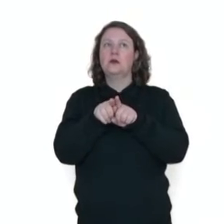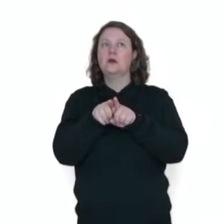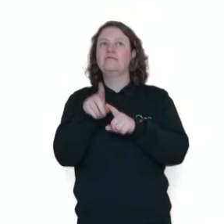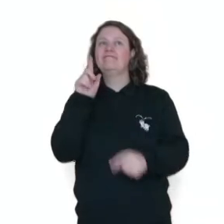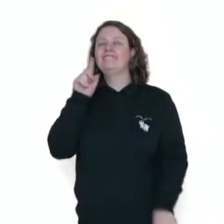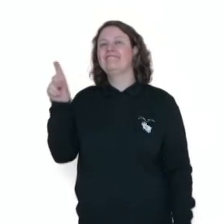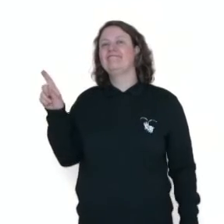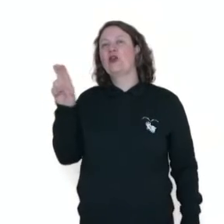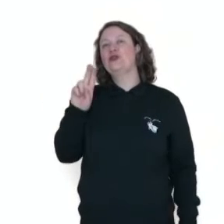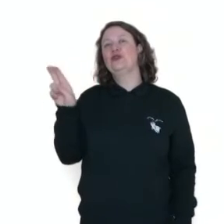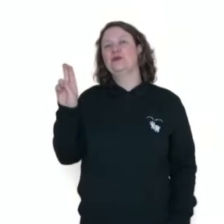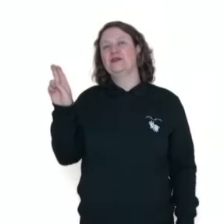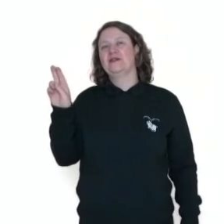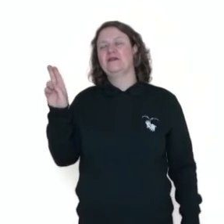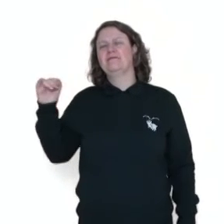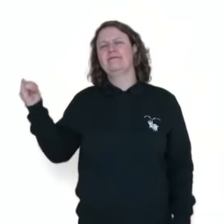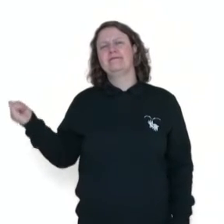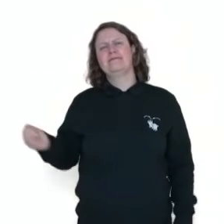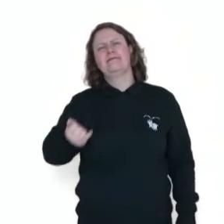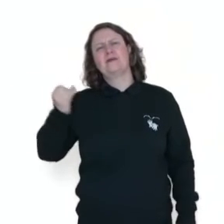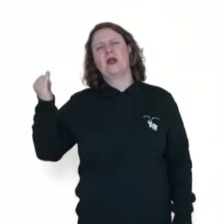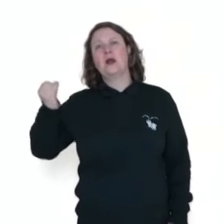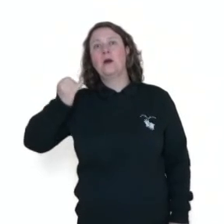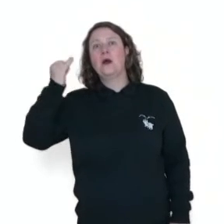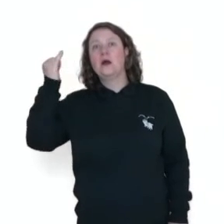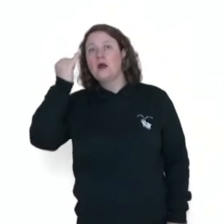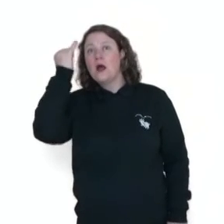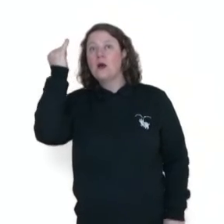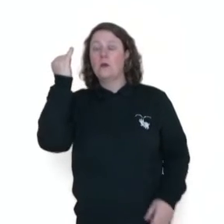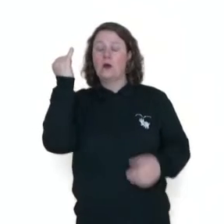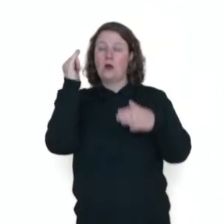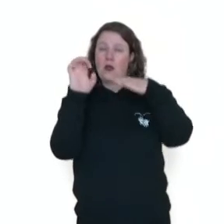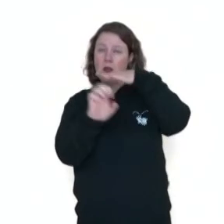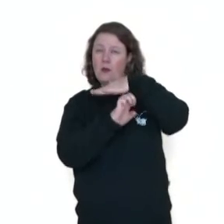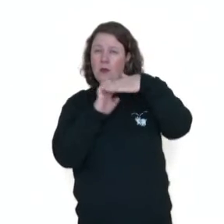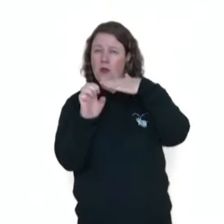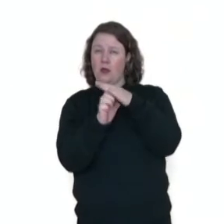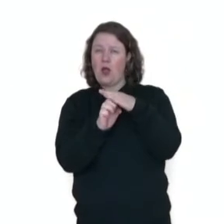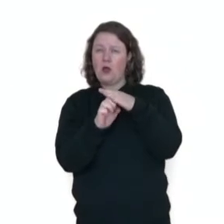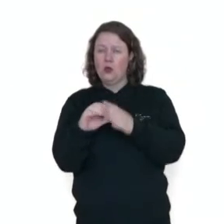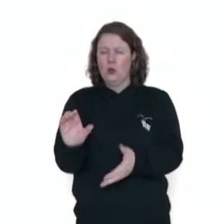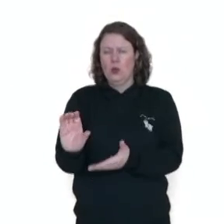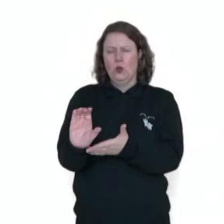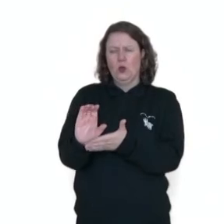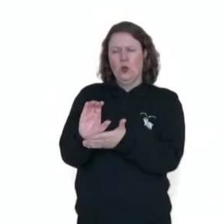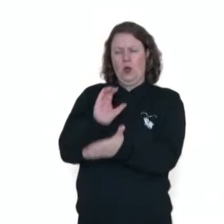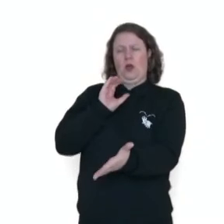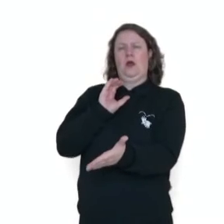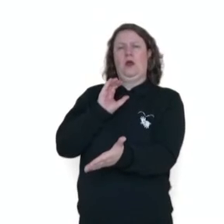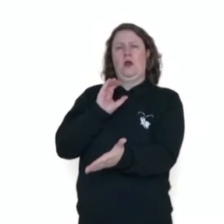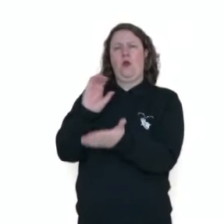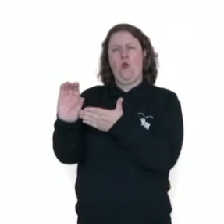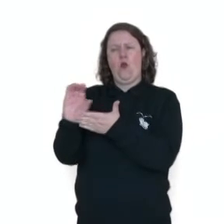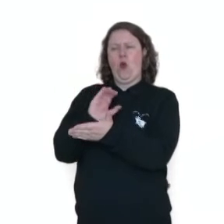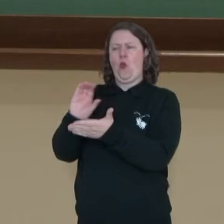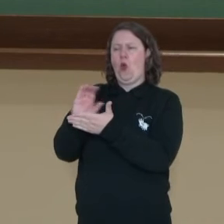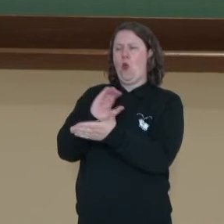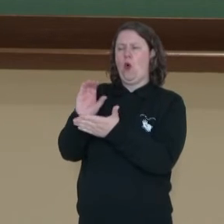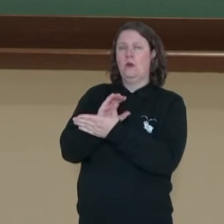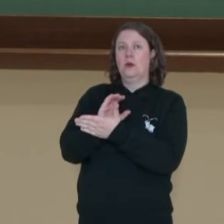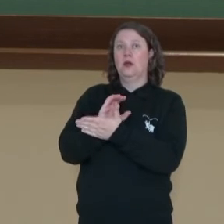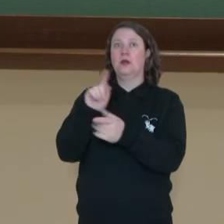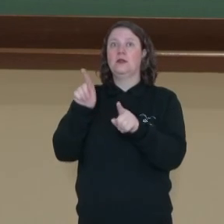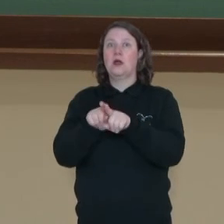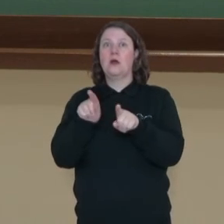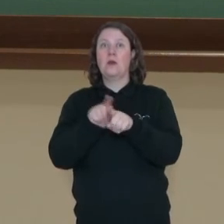Barão de Mauá, um importante empresário que enriqueceu com o café, visionário, e ele vai aplicar os